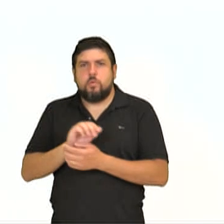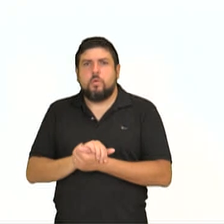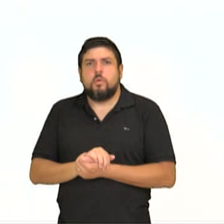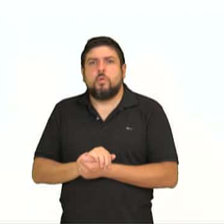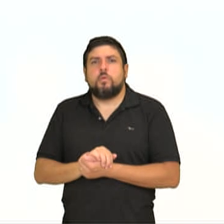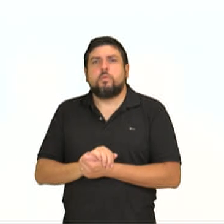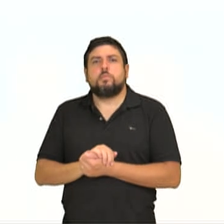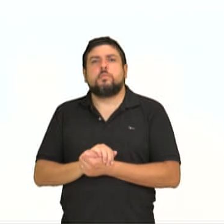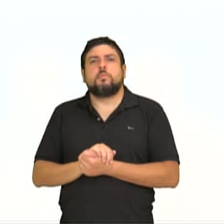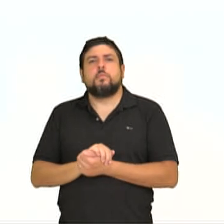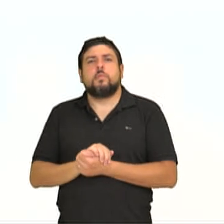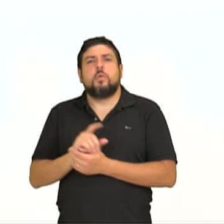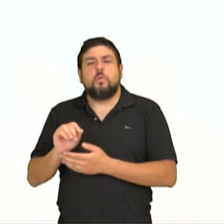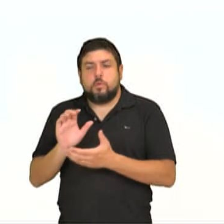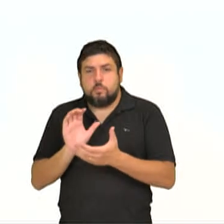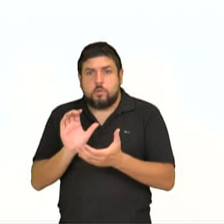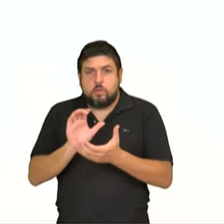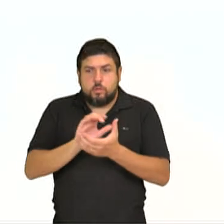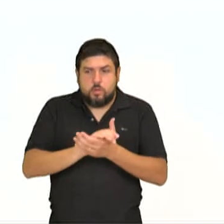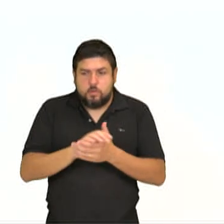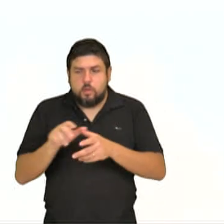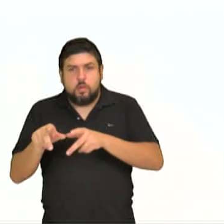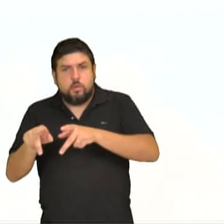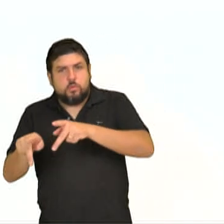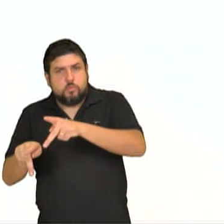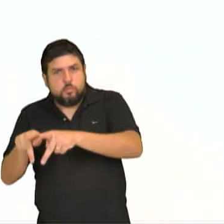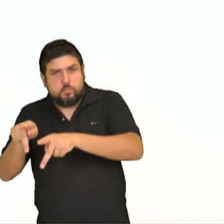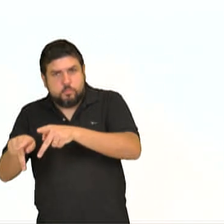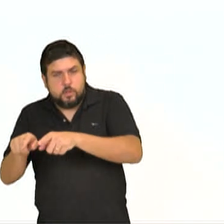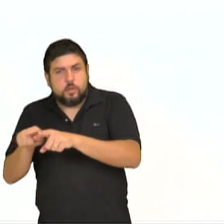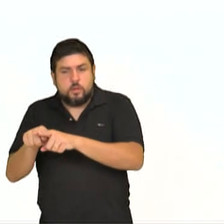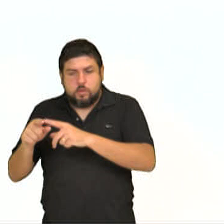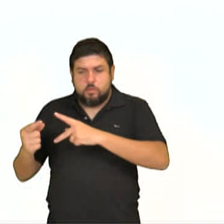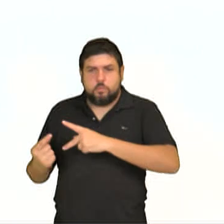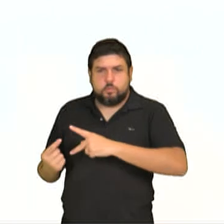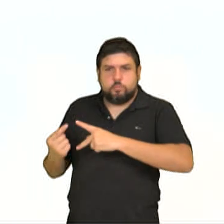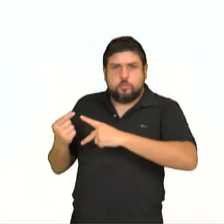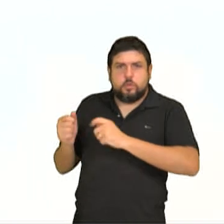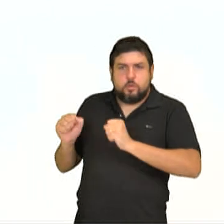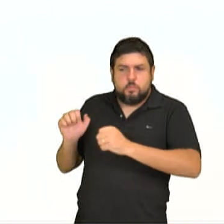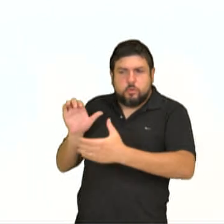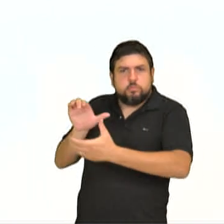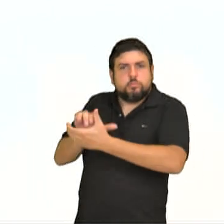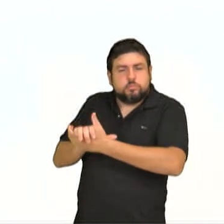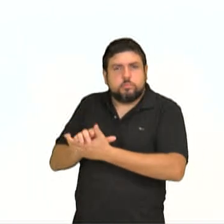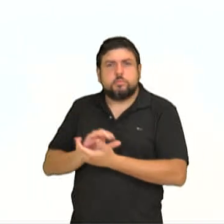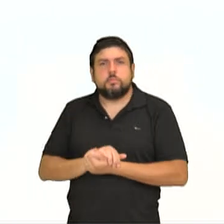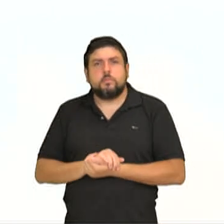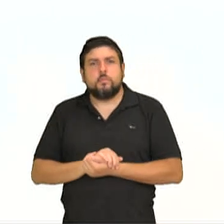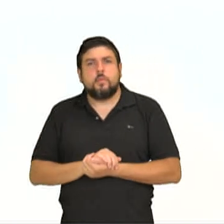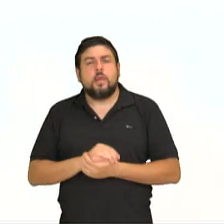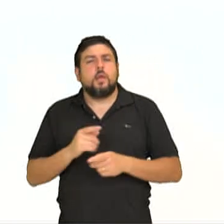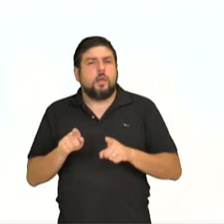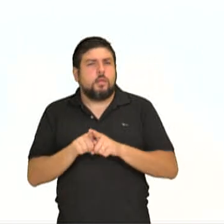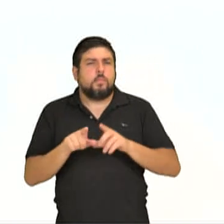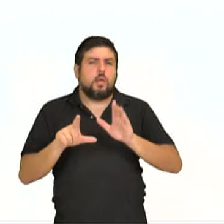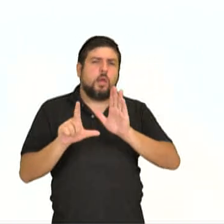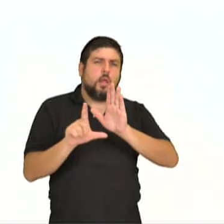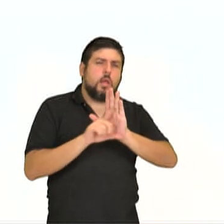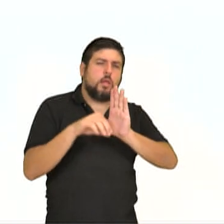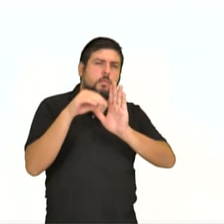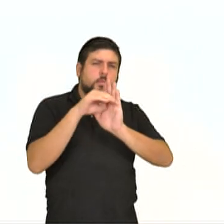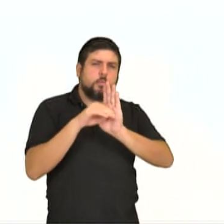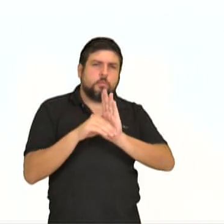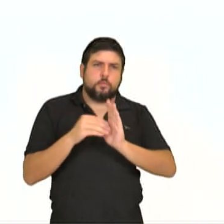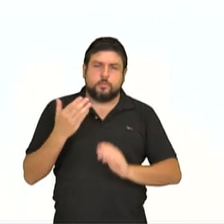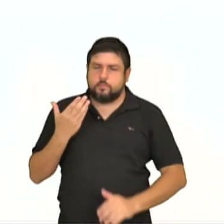o plebeu e os patrícios, né? E outras leis também muito importantes desta